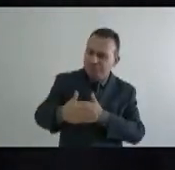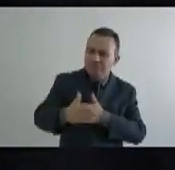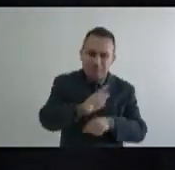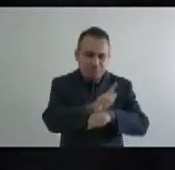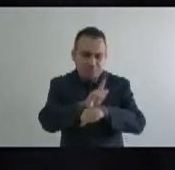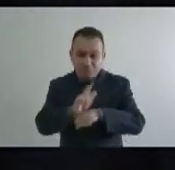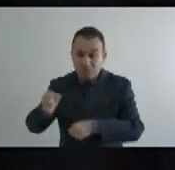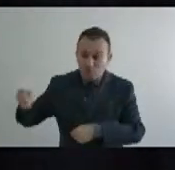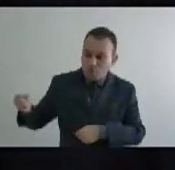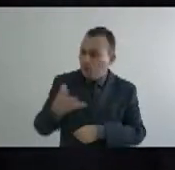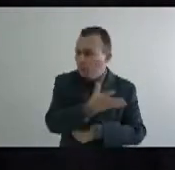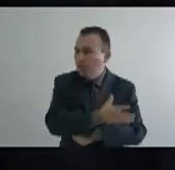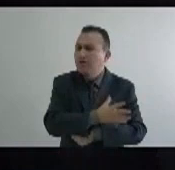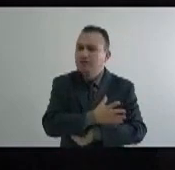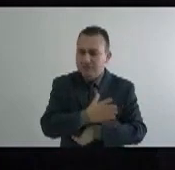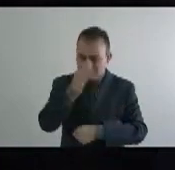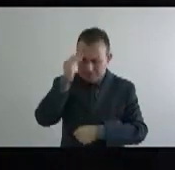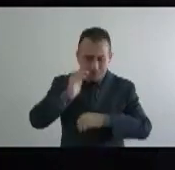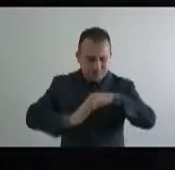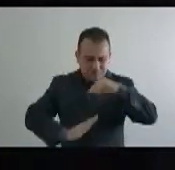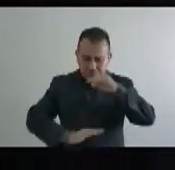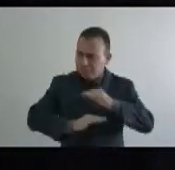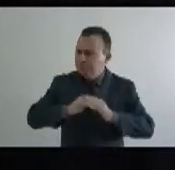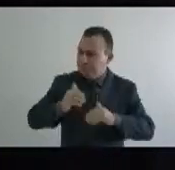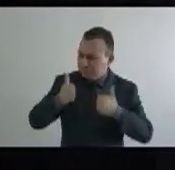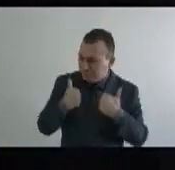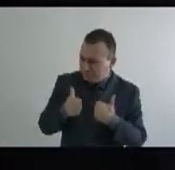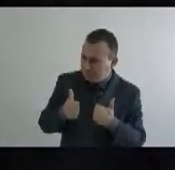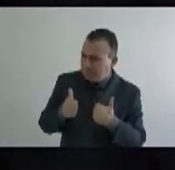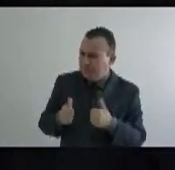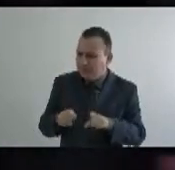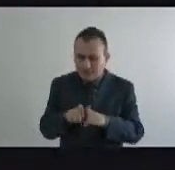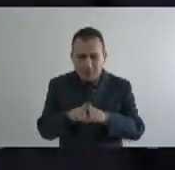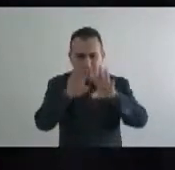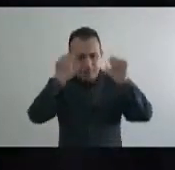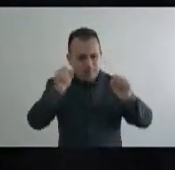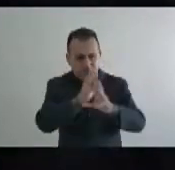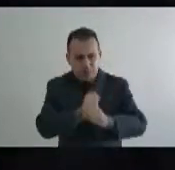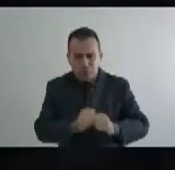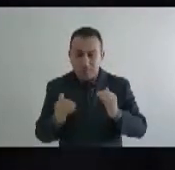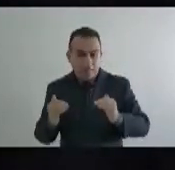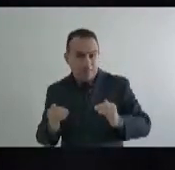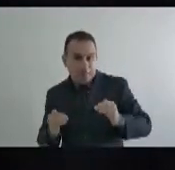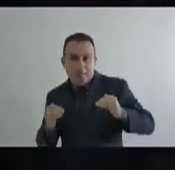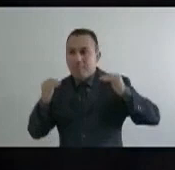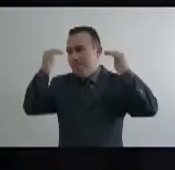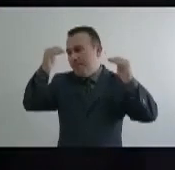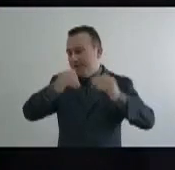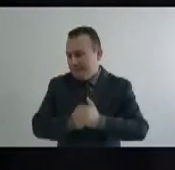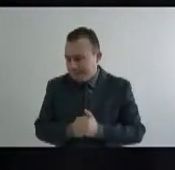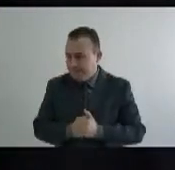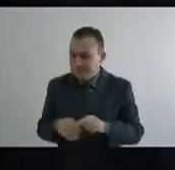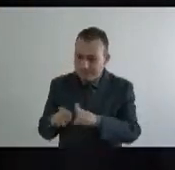inovadora, competente e capaz de engrandecer ainda mais o tribunal. Cumprimento o vice-presidente